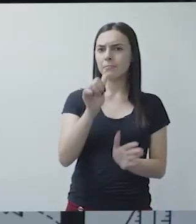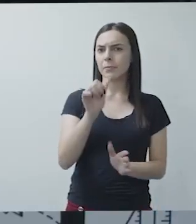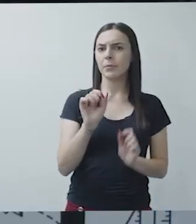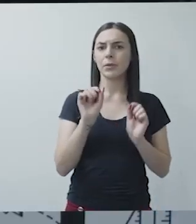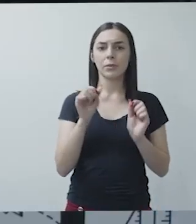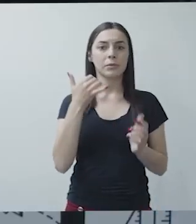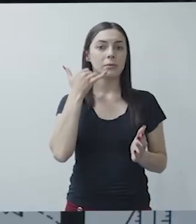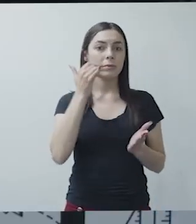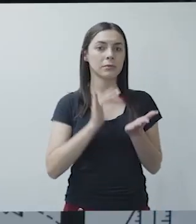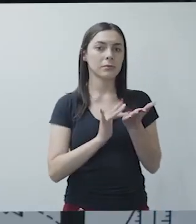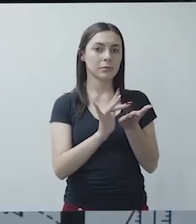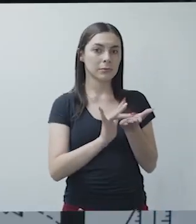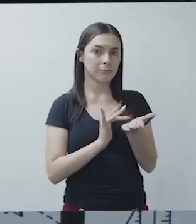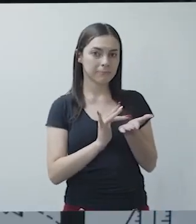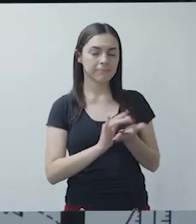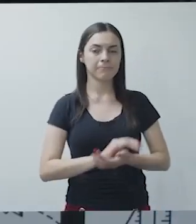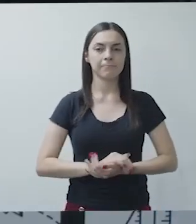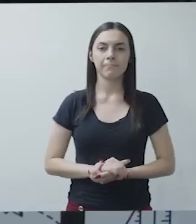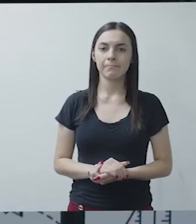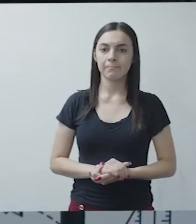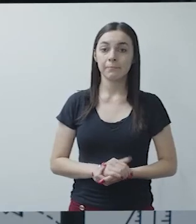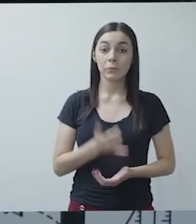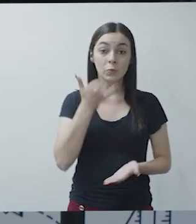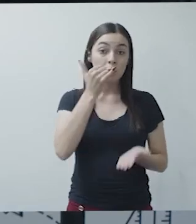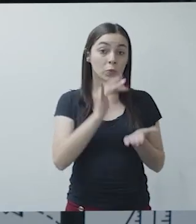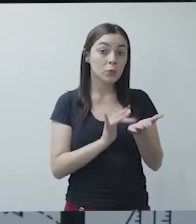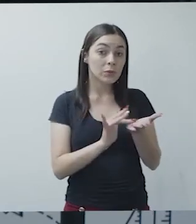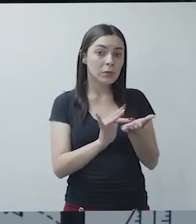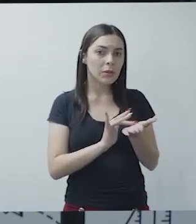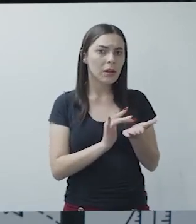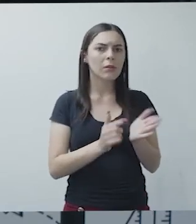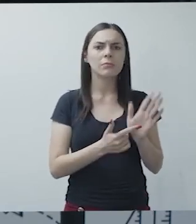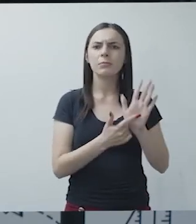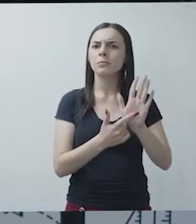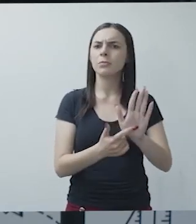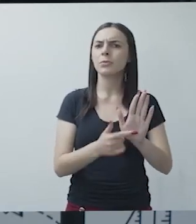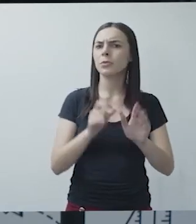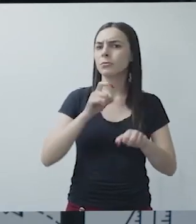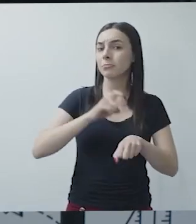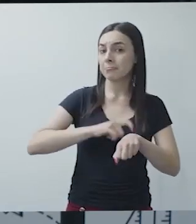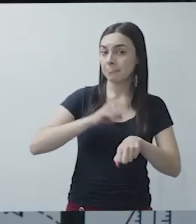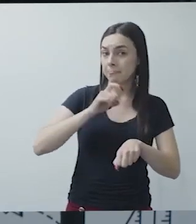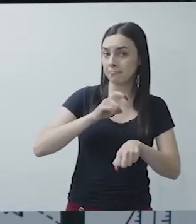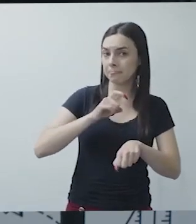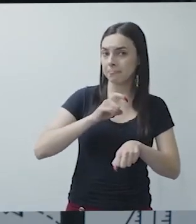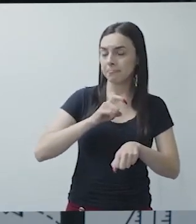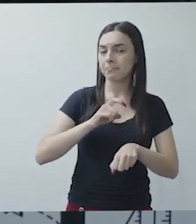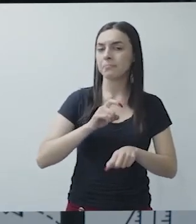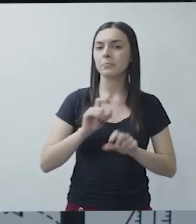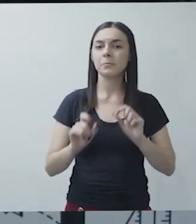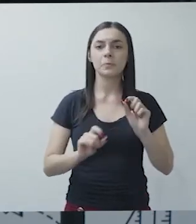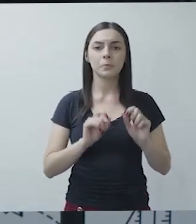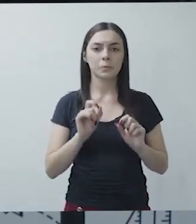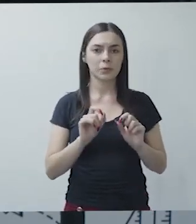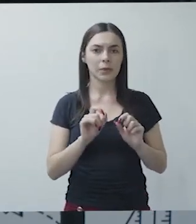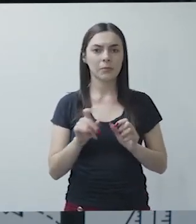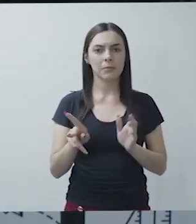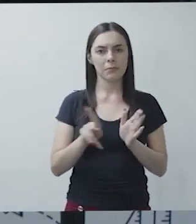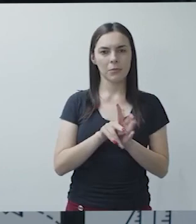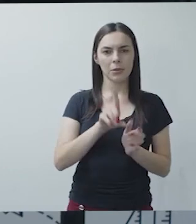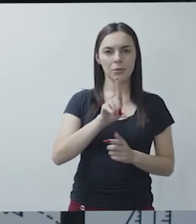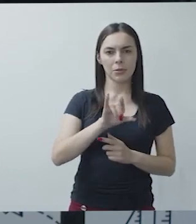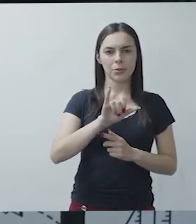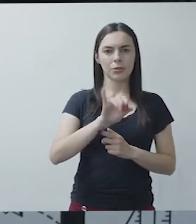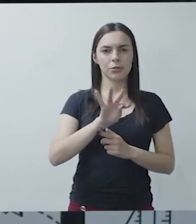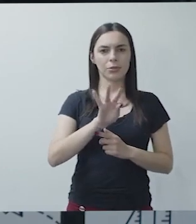de um celular. Neste celular, ele está indicando um horário, né? Um horário digital.